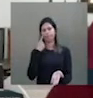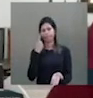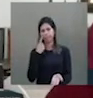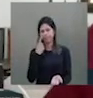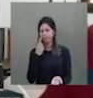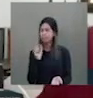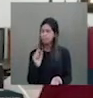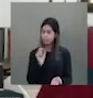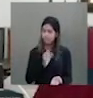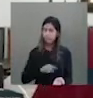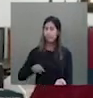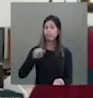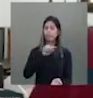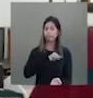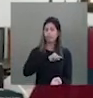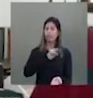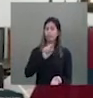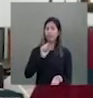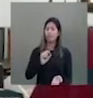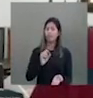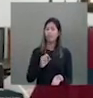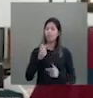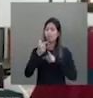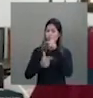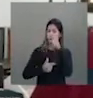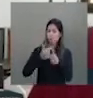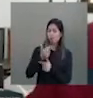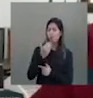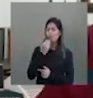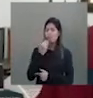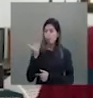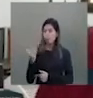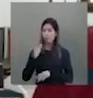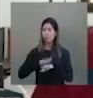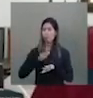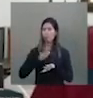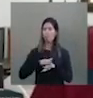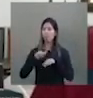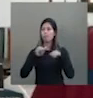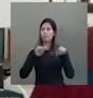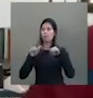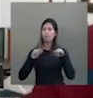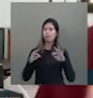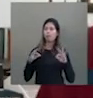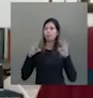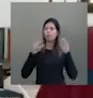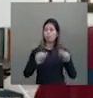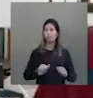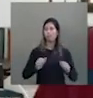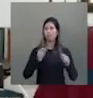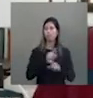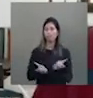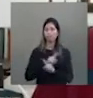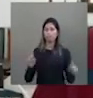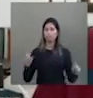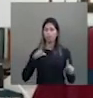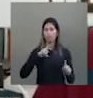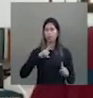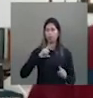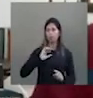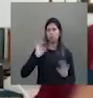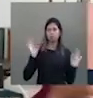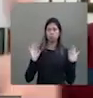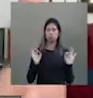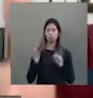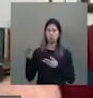nossa proatividade tão requerida aqui para convocar o ministro. Eu não tenho nem nada contra convidar o ministro. Acho